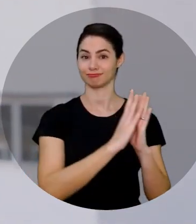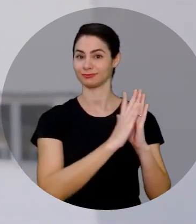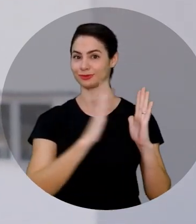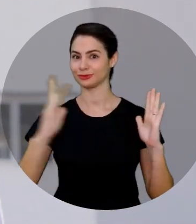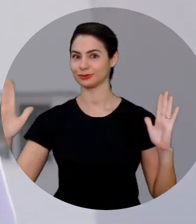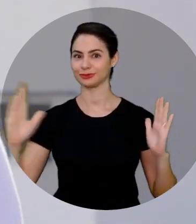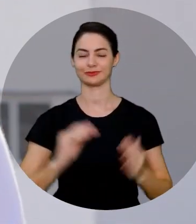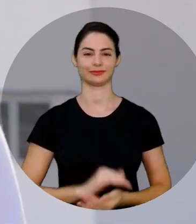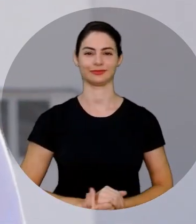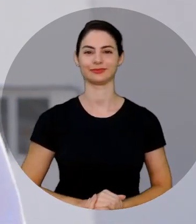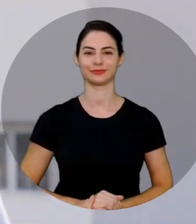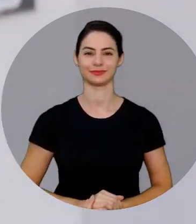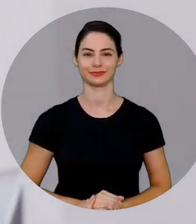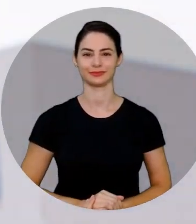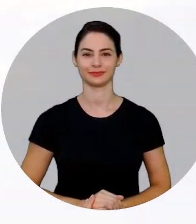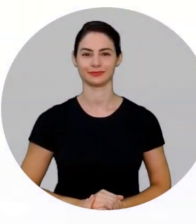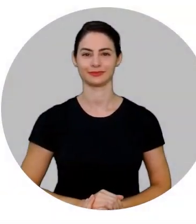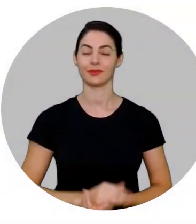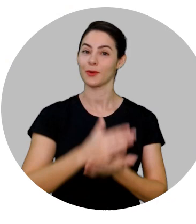aconteceu nesses 8 anos.